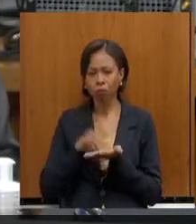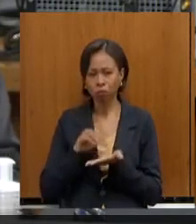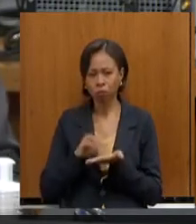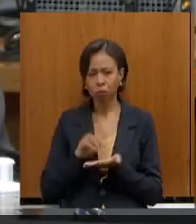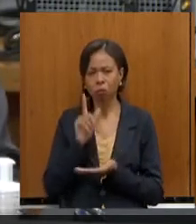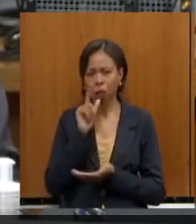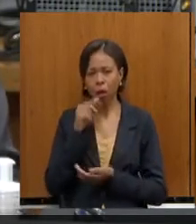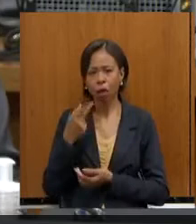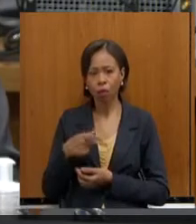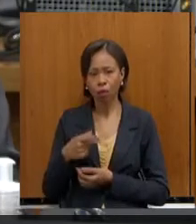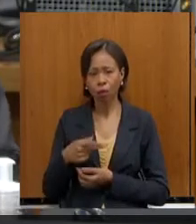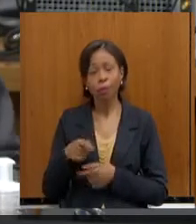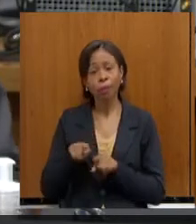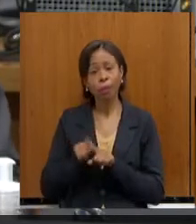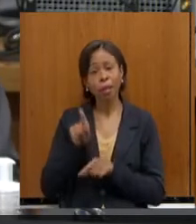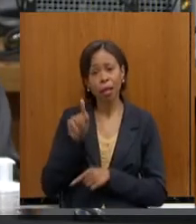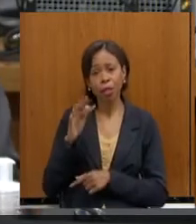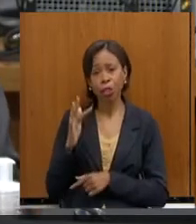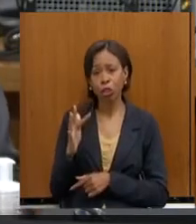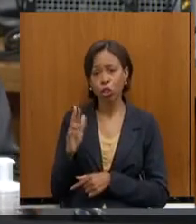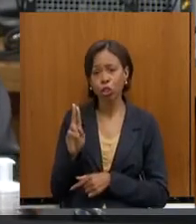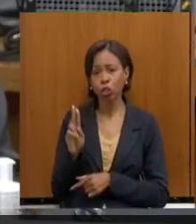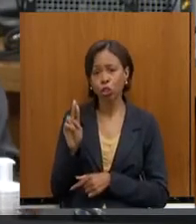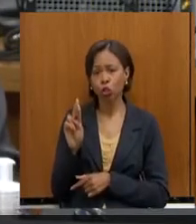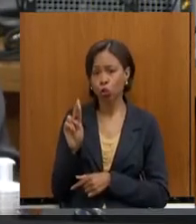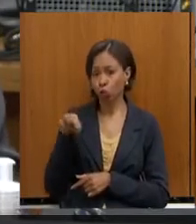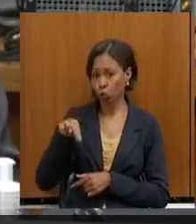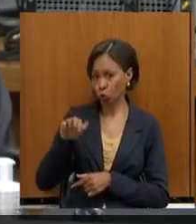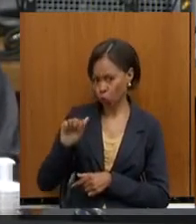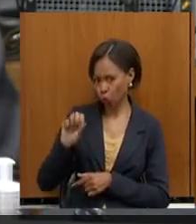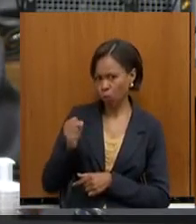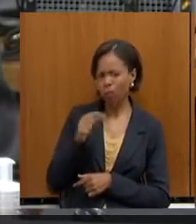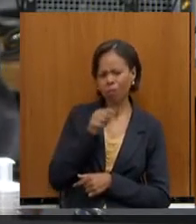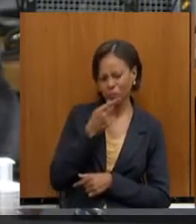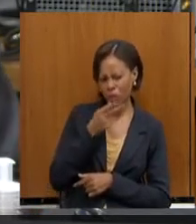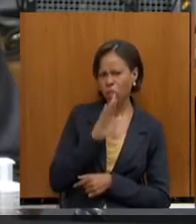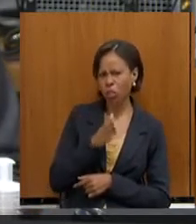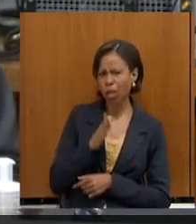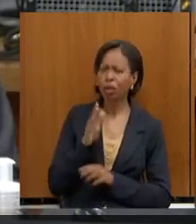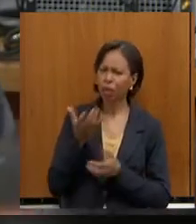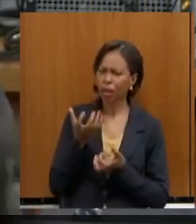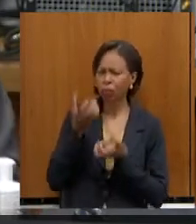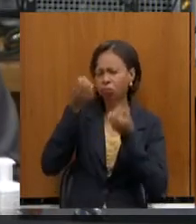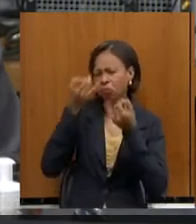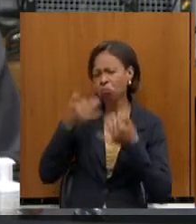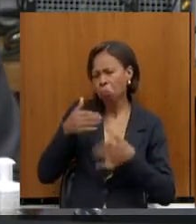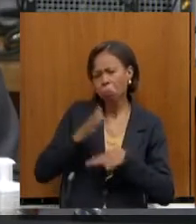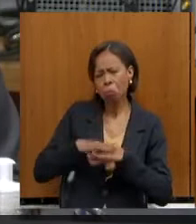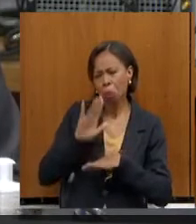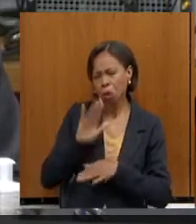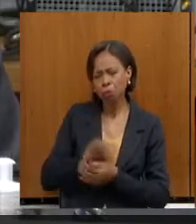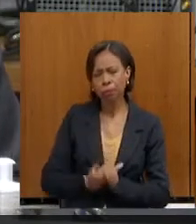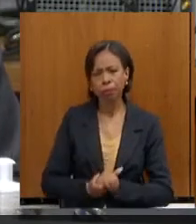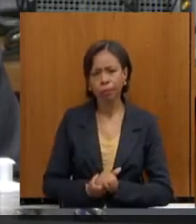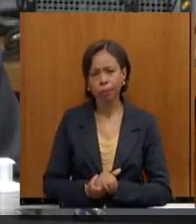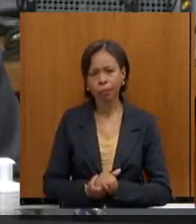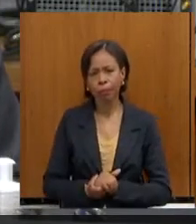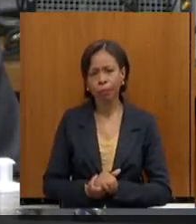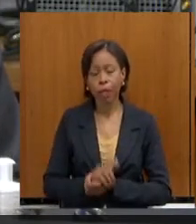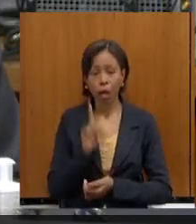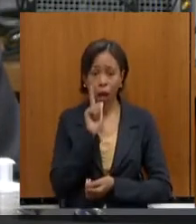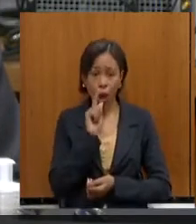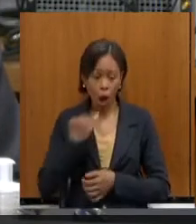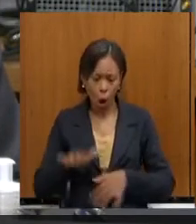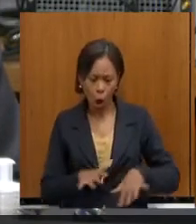a questão de Furnas né eu sei que a senhora já respondeu mas queria entender um pouquinho mais sobre a questão do das enchentes o